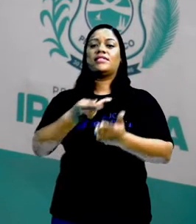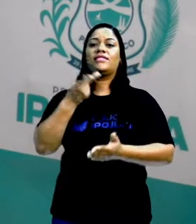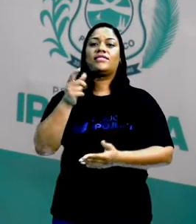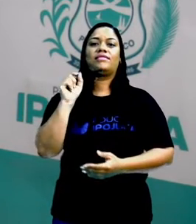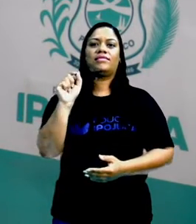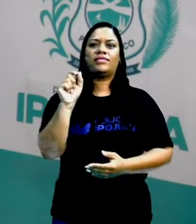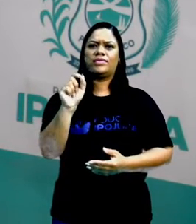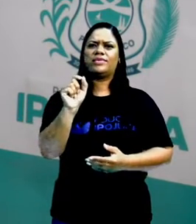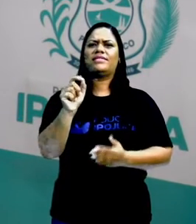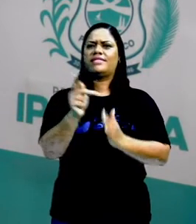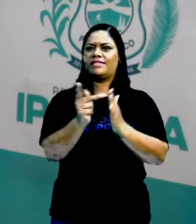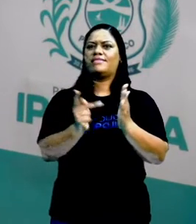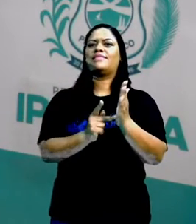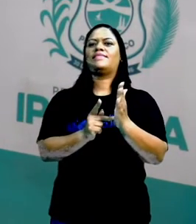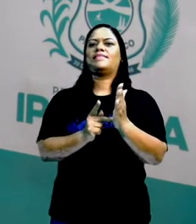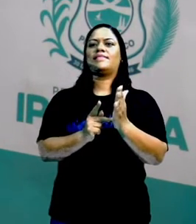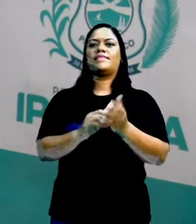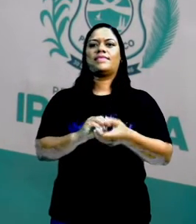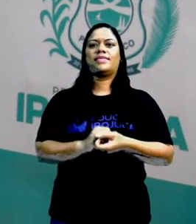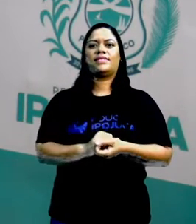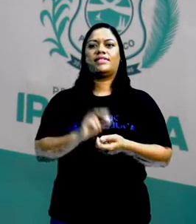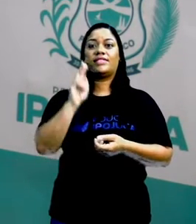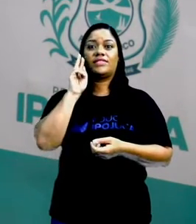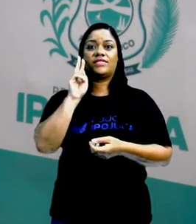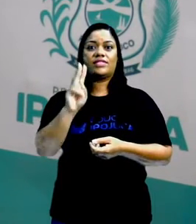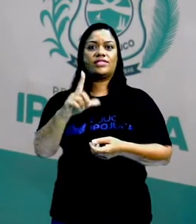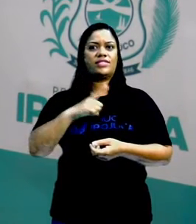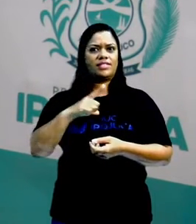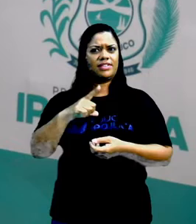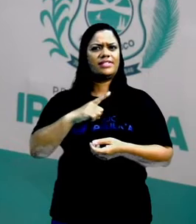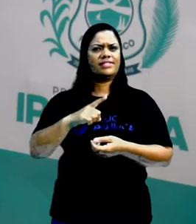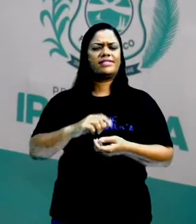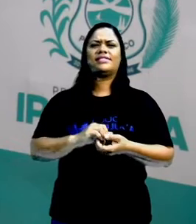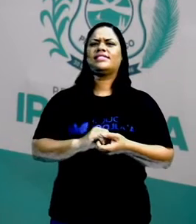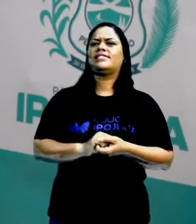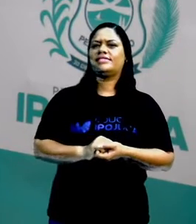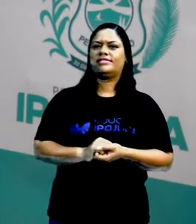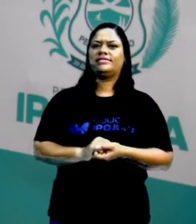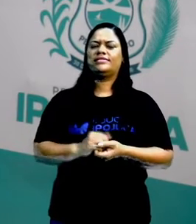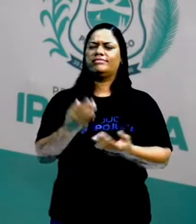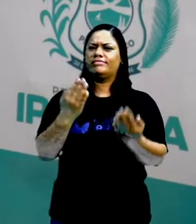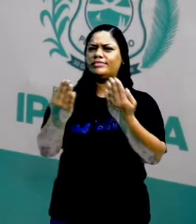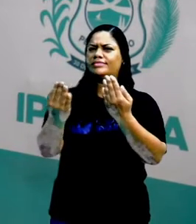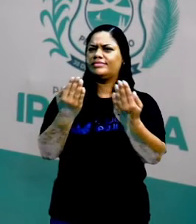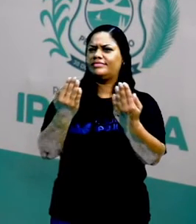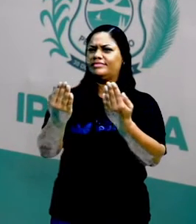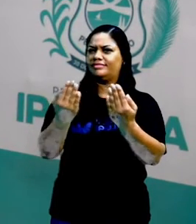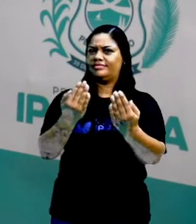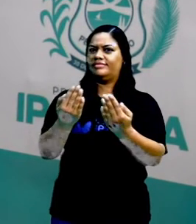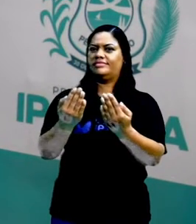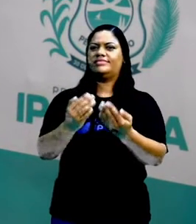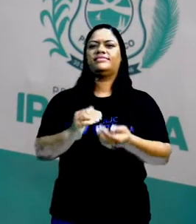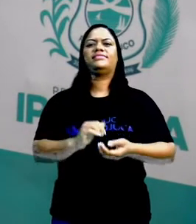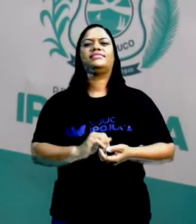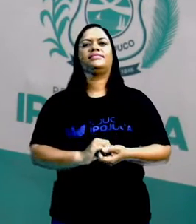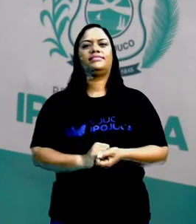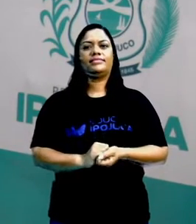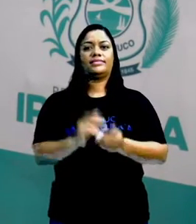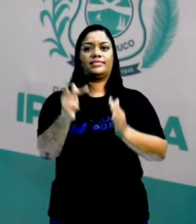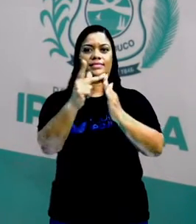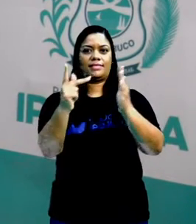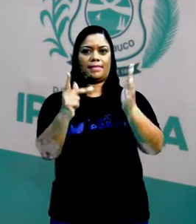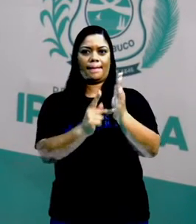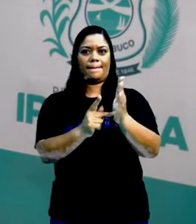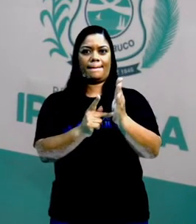que era um poema, certo? Veja que há uma metáfora, há uma comparação entre